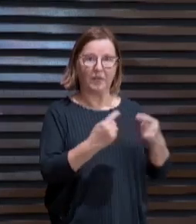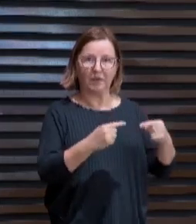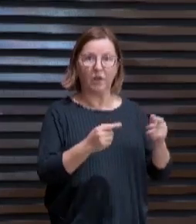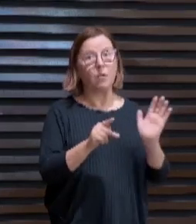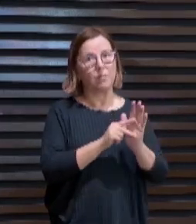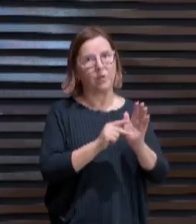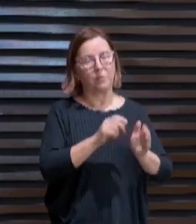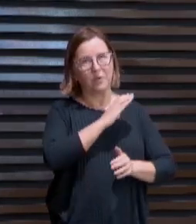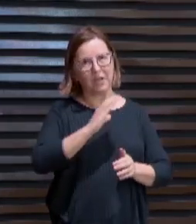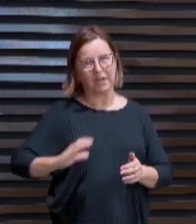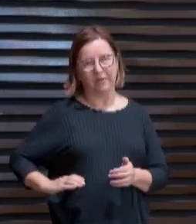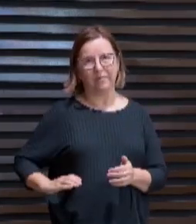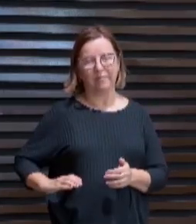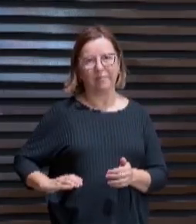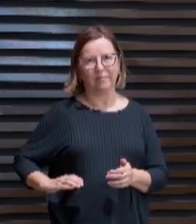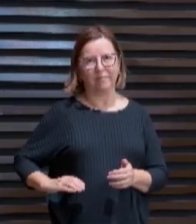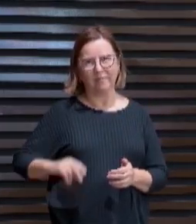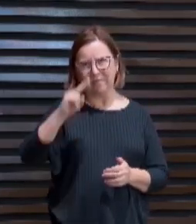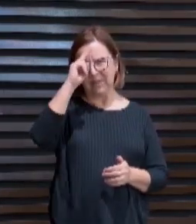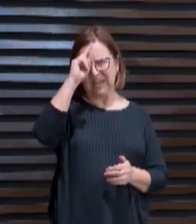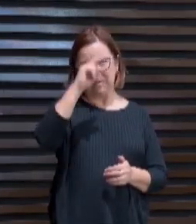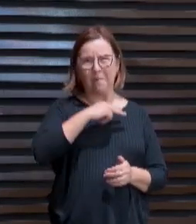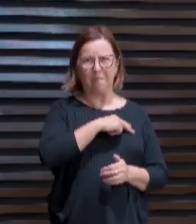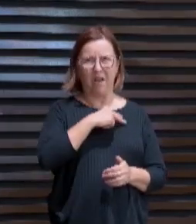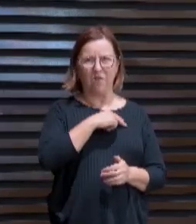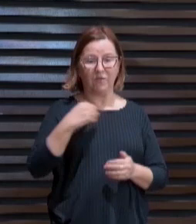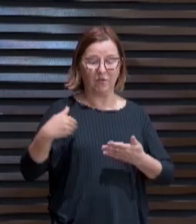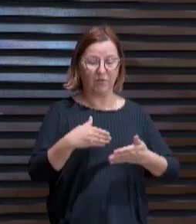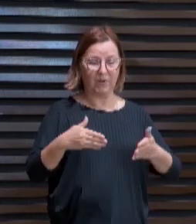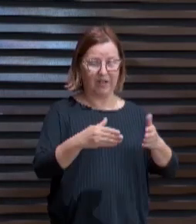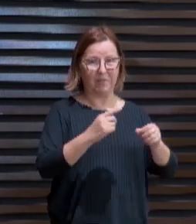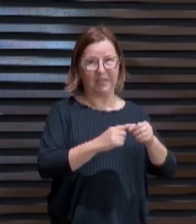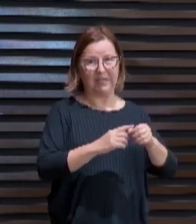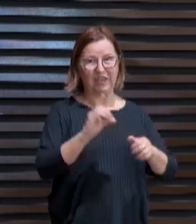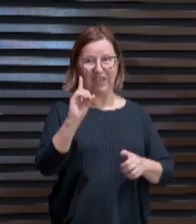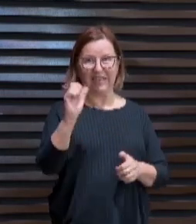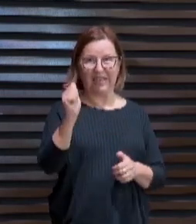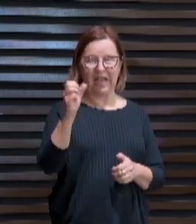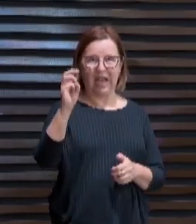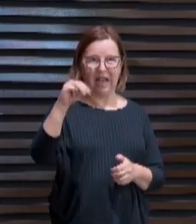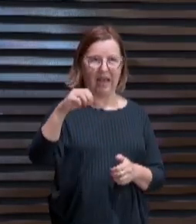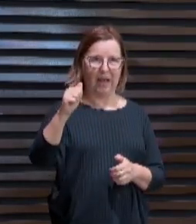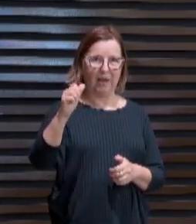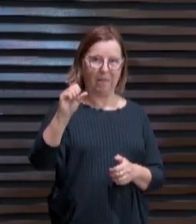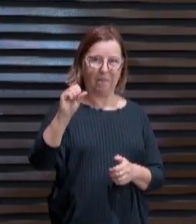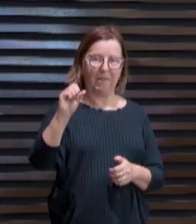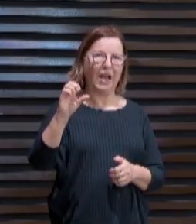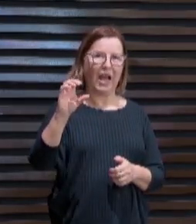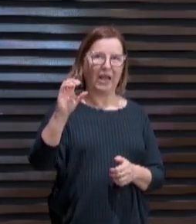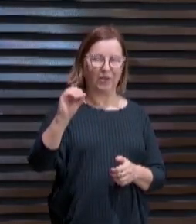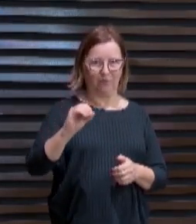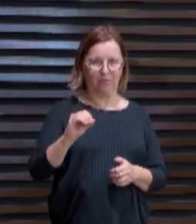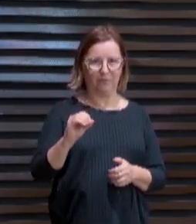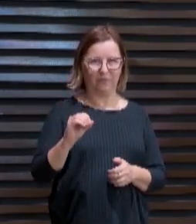Quando Paulo estava no caminho de Damasco, antes de sua conversão, ainda respirando ameaças e